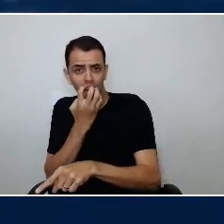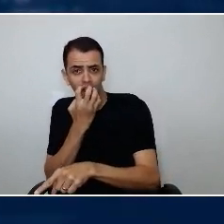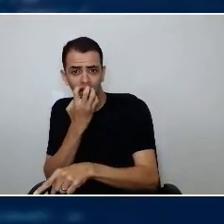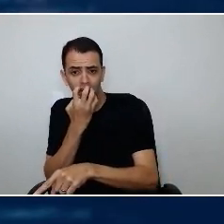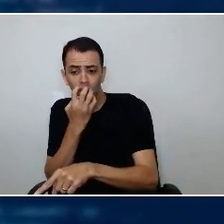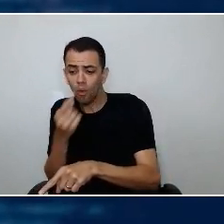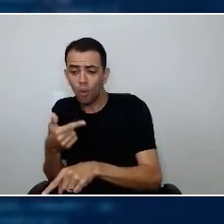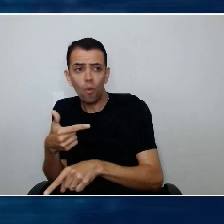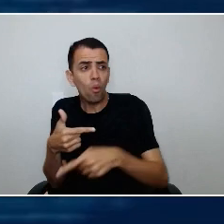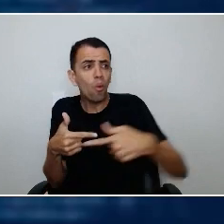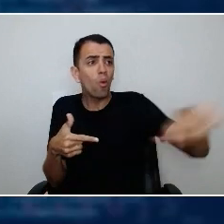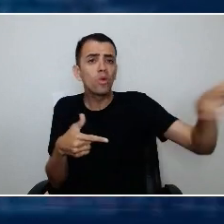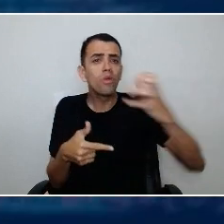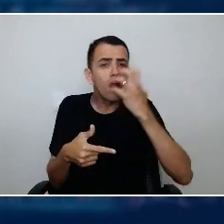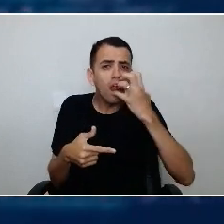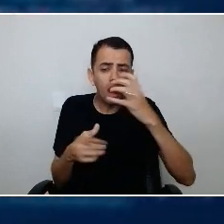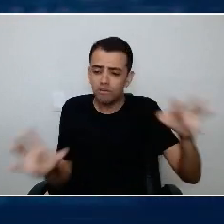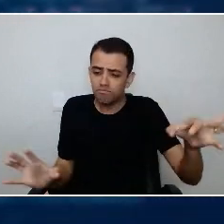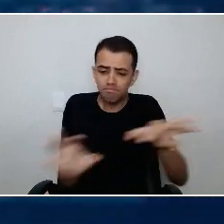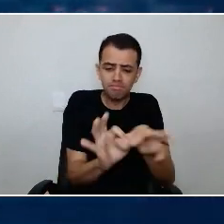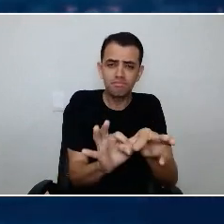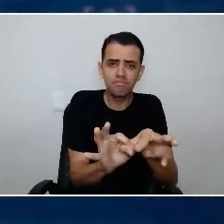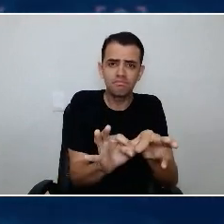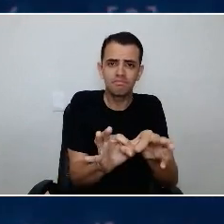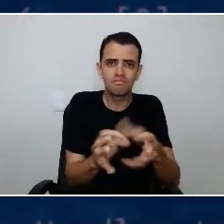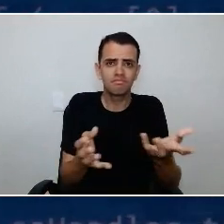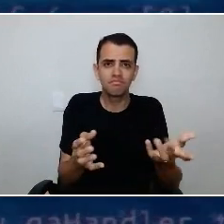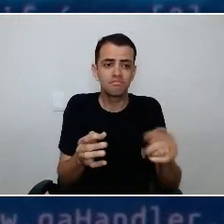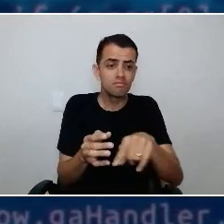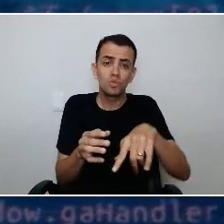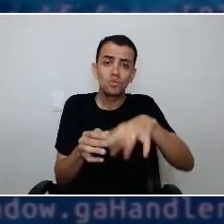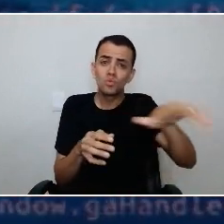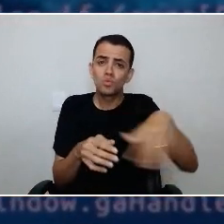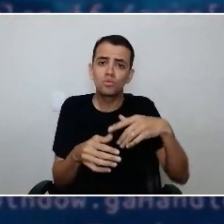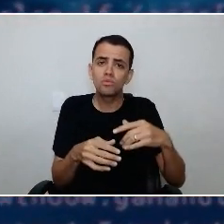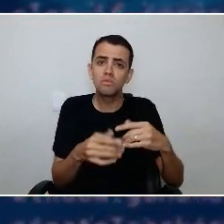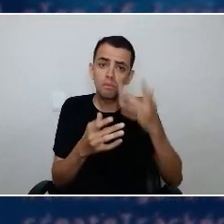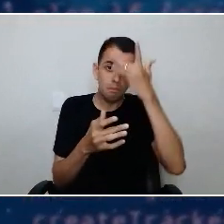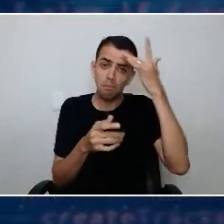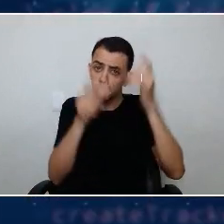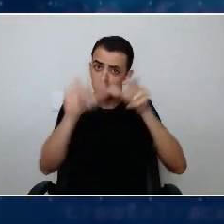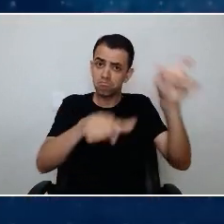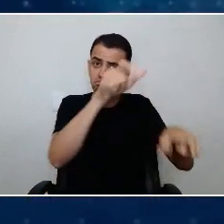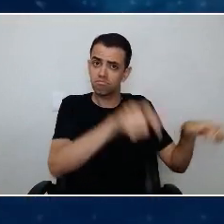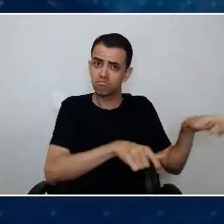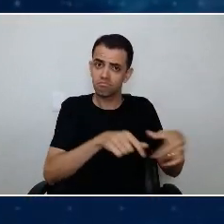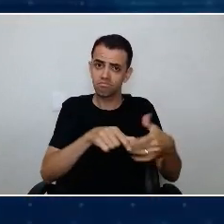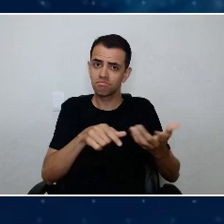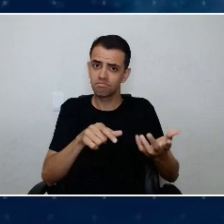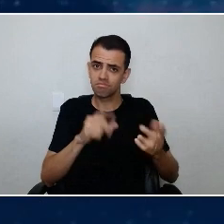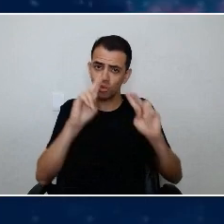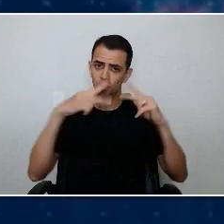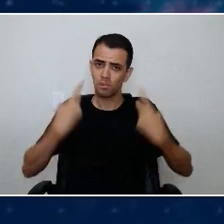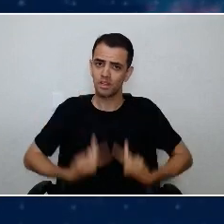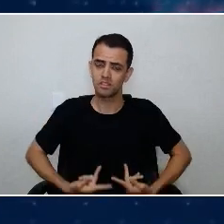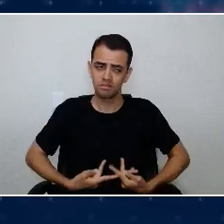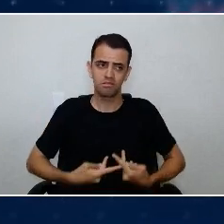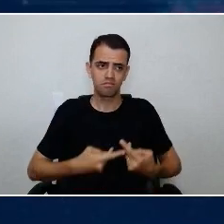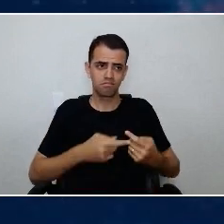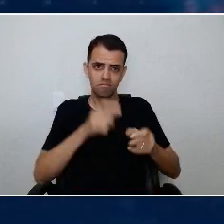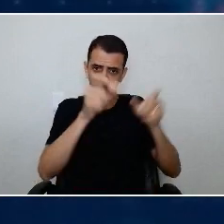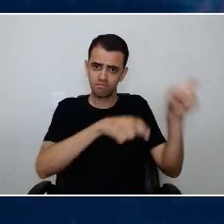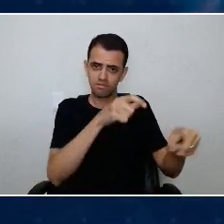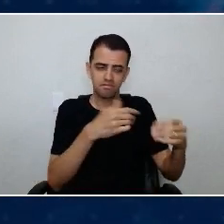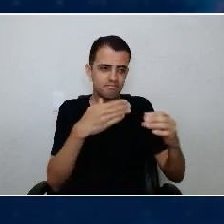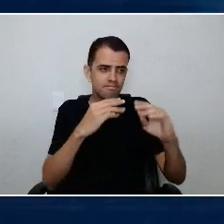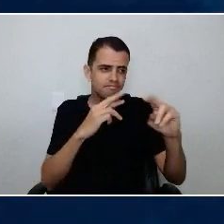estranho interação só de humanos lá então eu resolvi procurar uma rede social onde só tivesse Pets